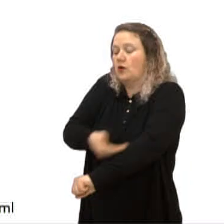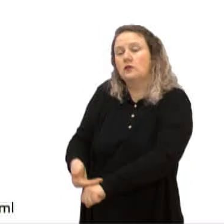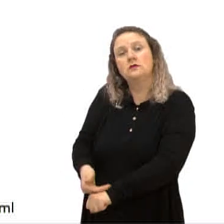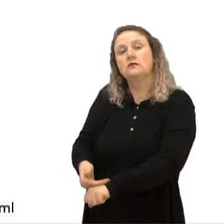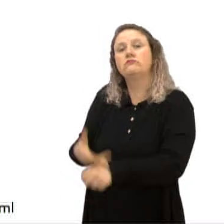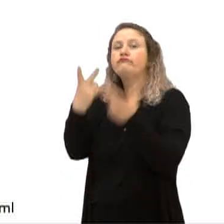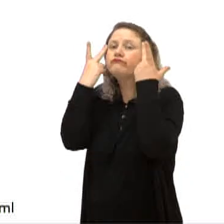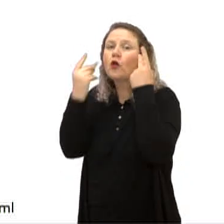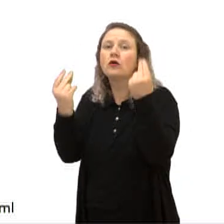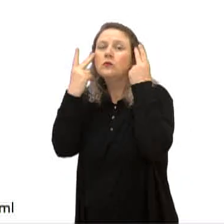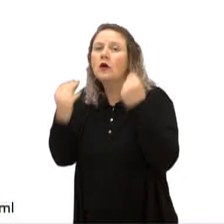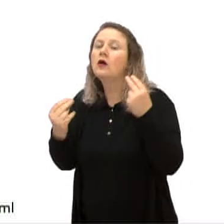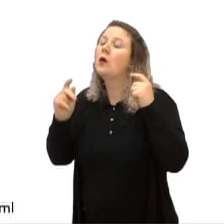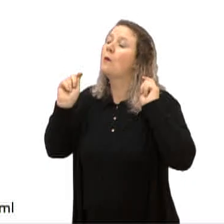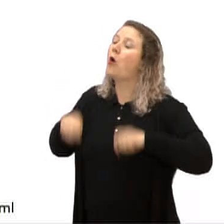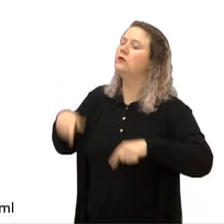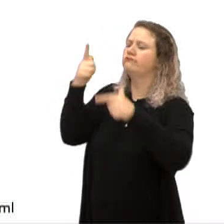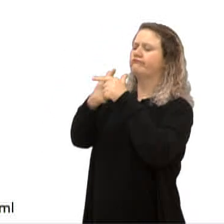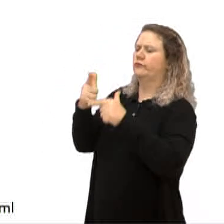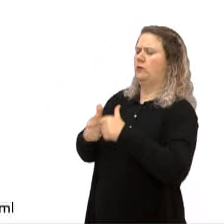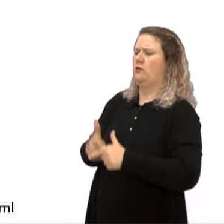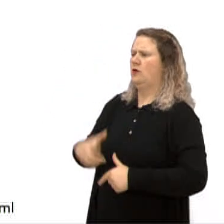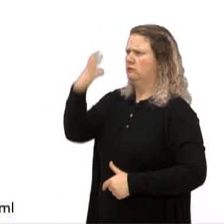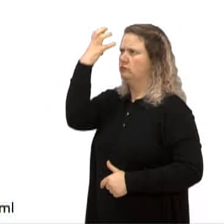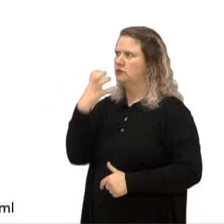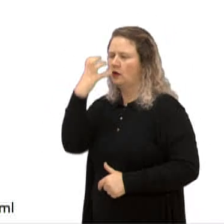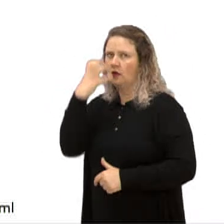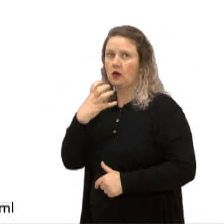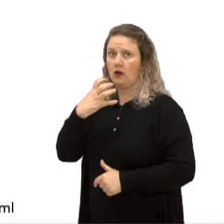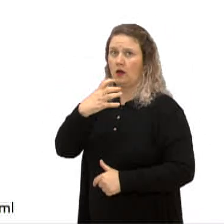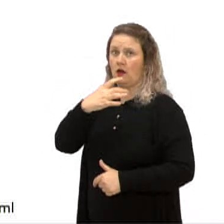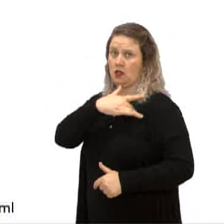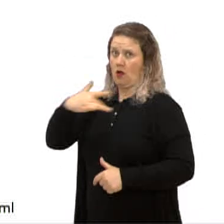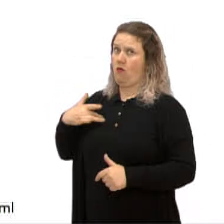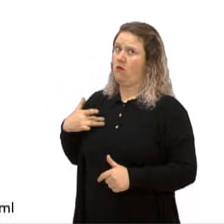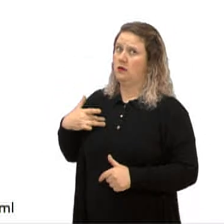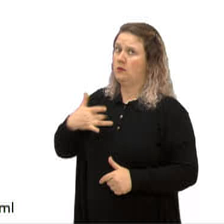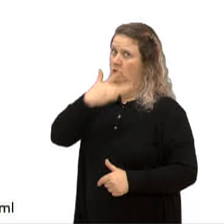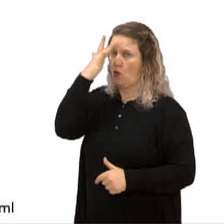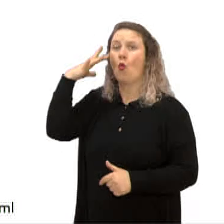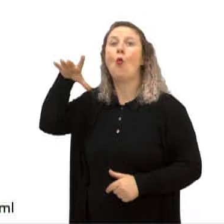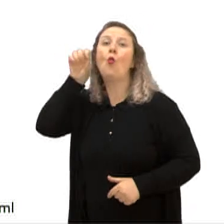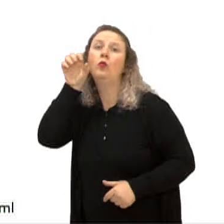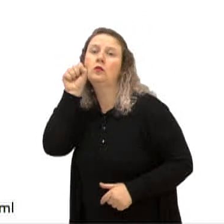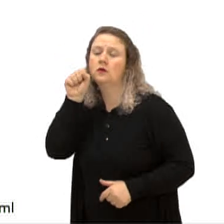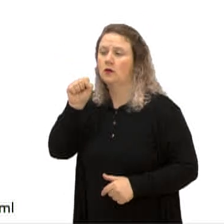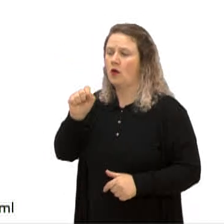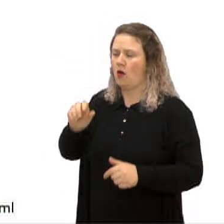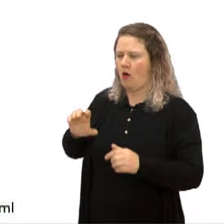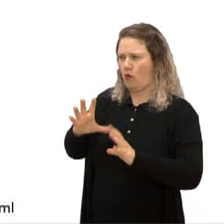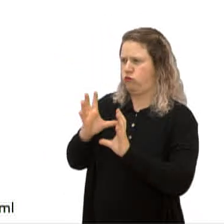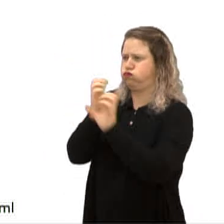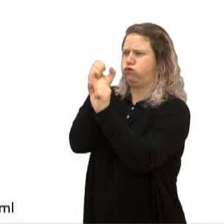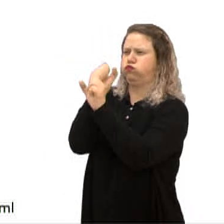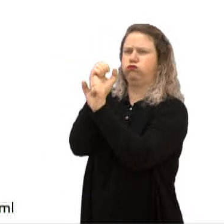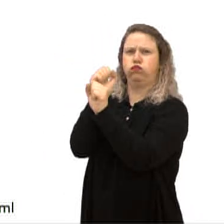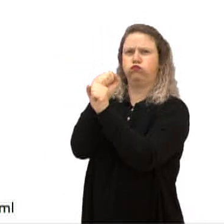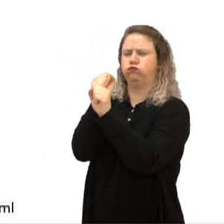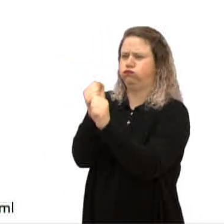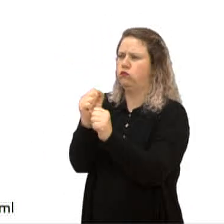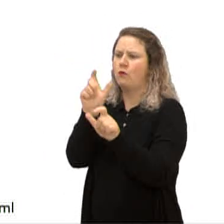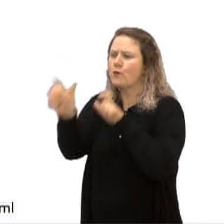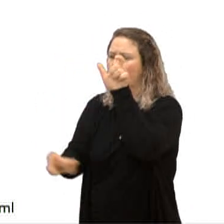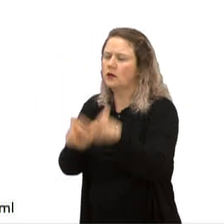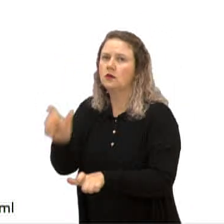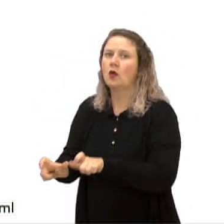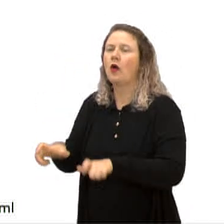mais comum que pode trazer problemas sérios para a saúde dos ouvidos. Fones. É cada vez maior o número de pessoas que usa fones de